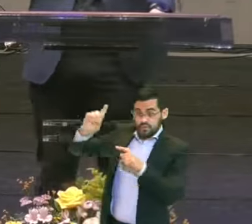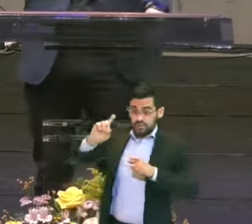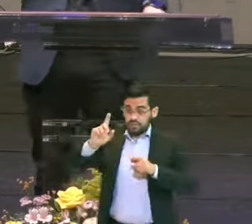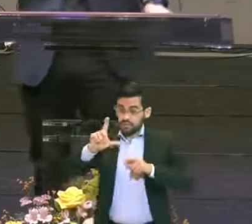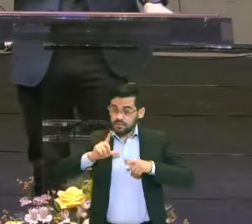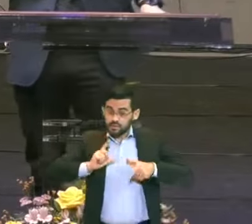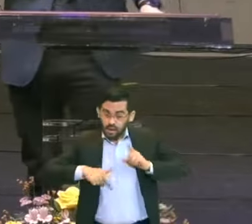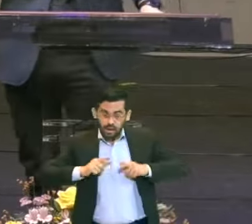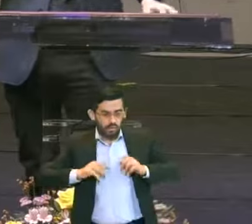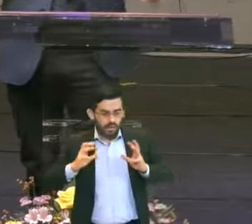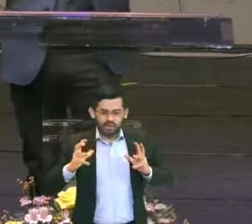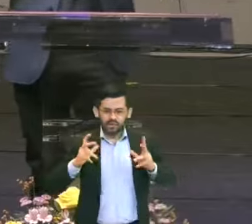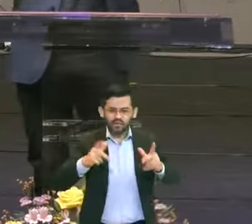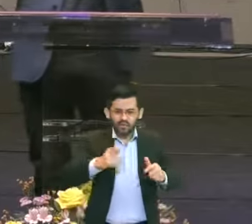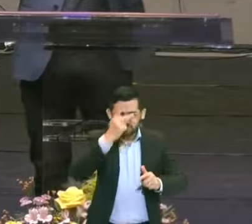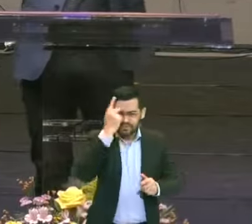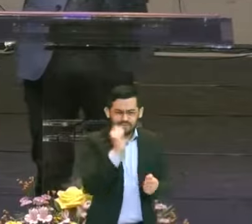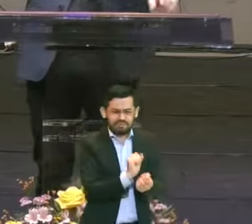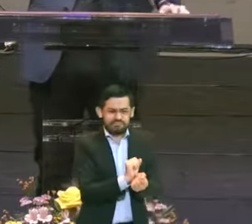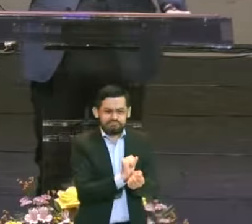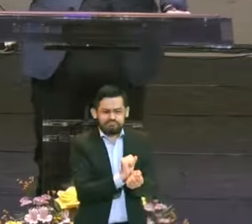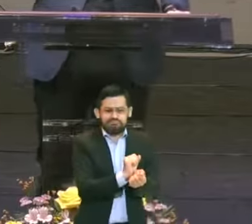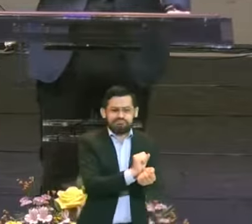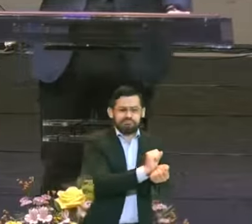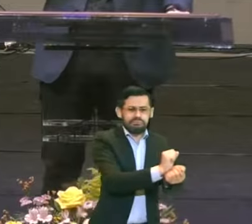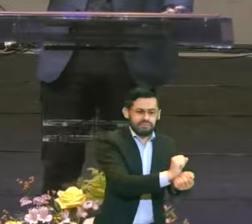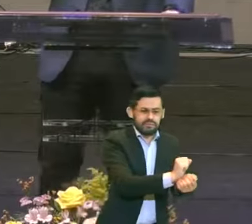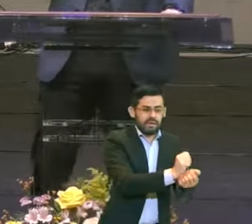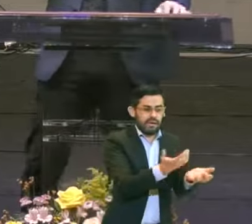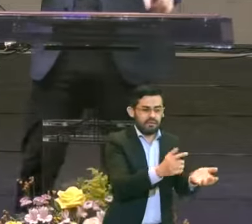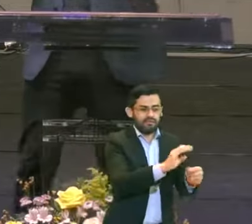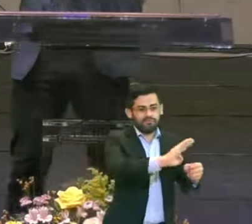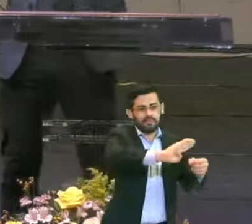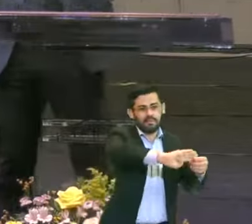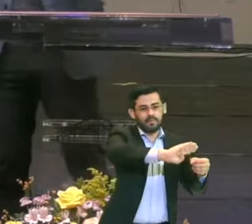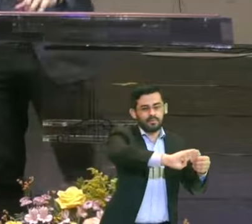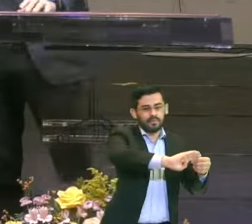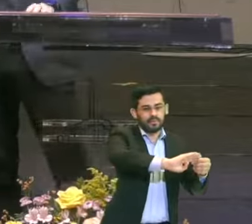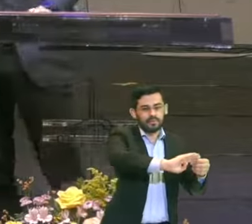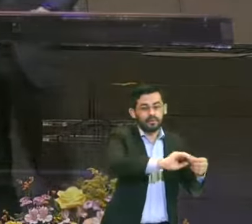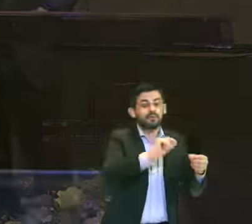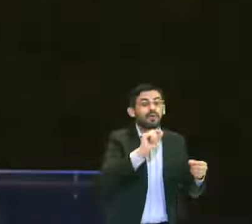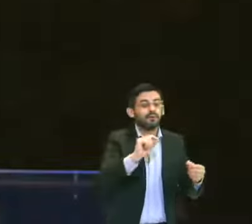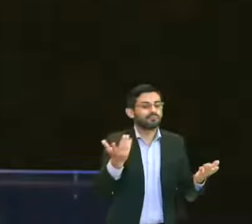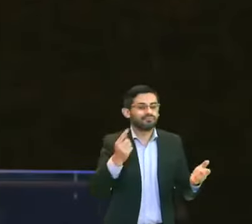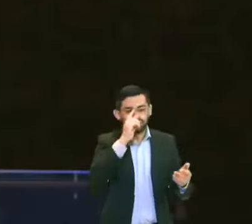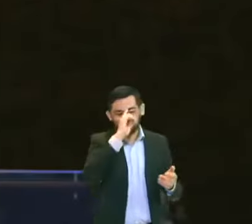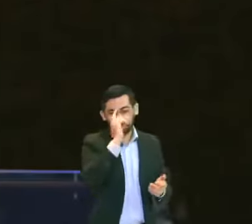a todos os exilados que deportei de Jerusalém para a Babilônia. Quem deportou?